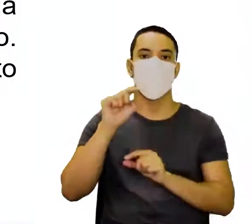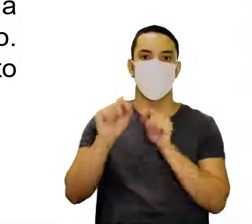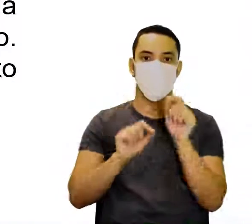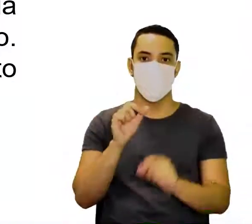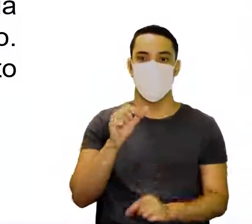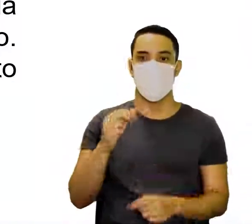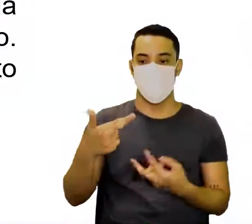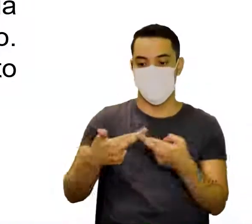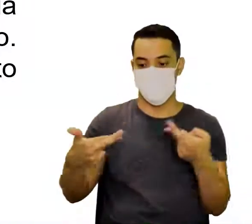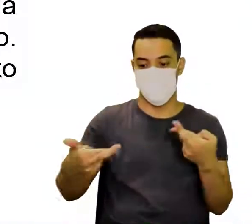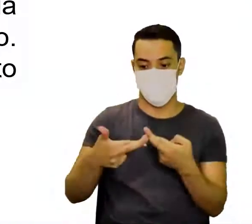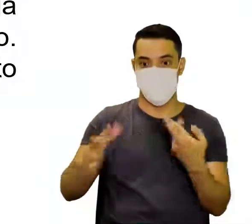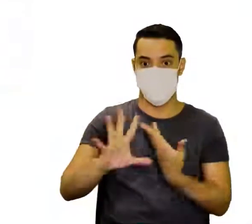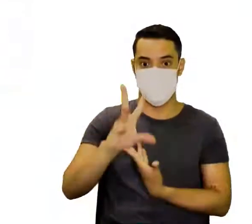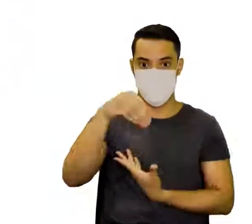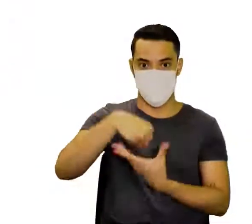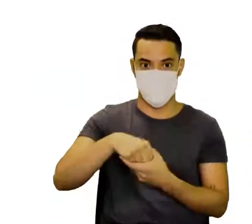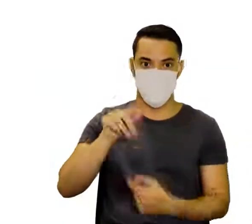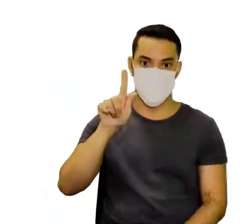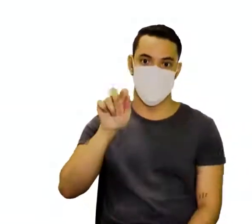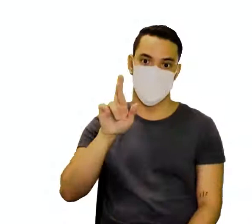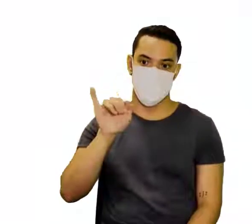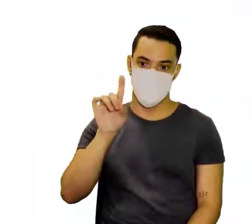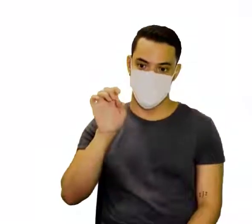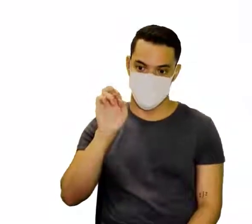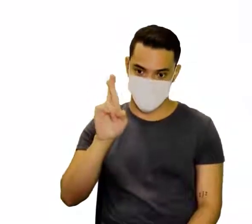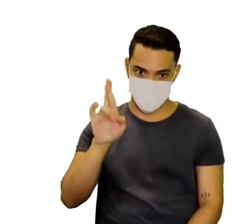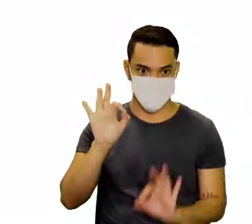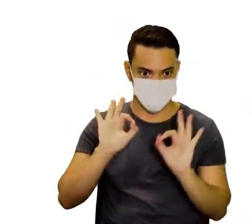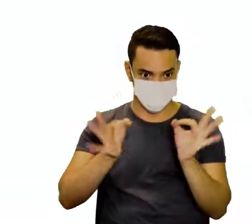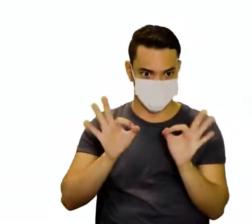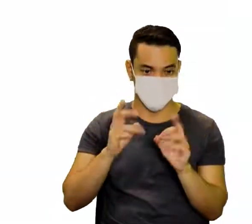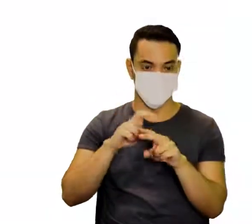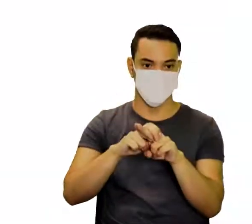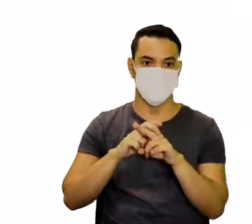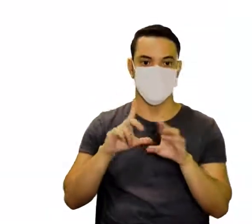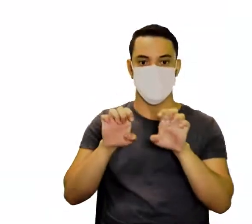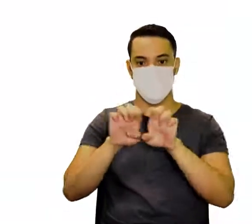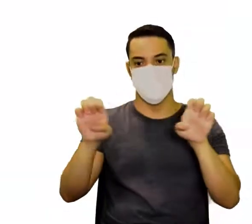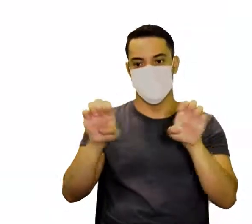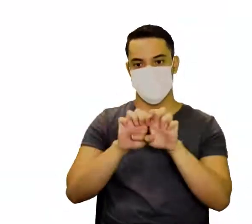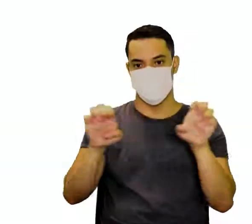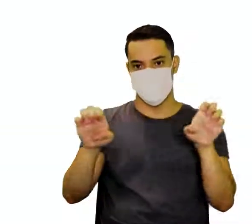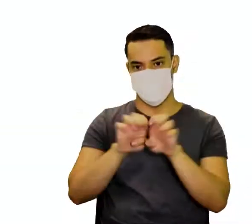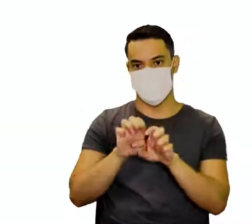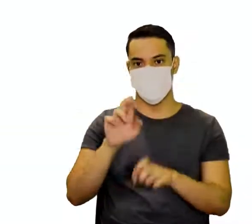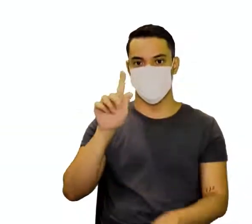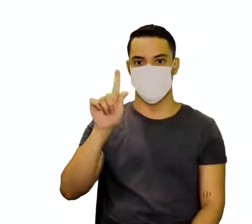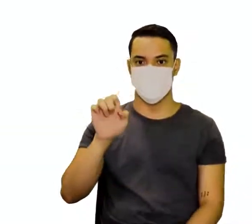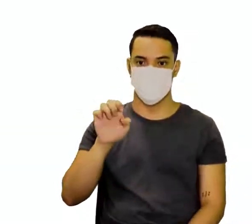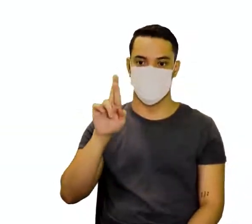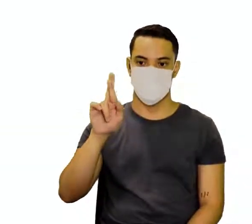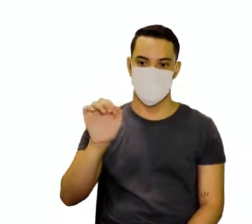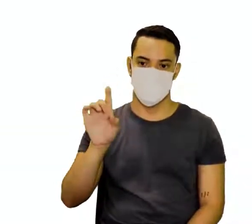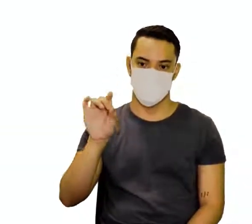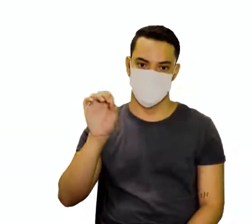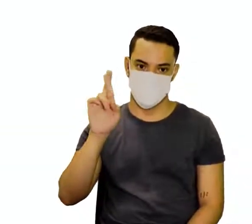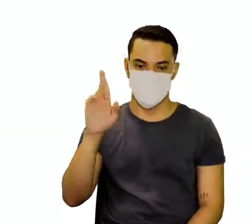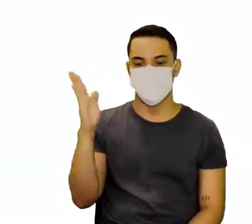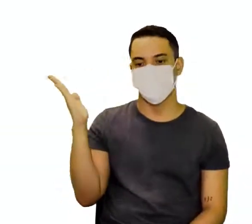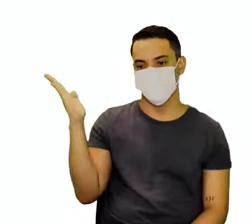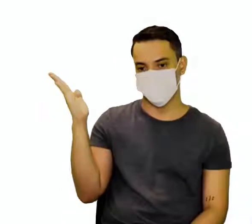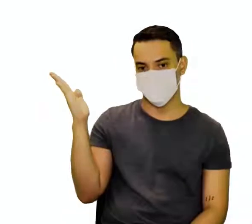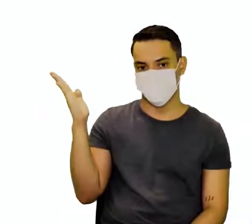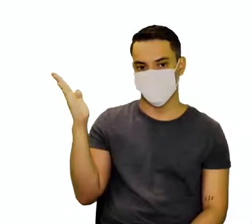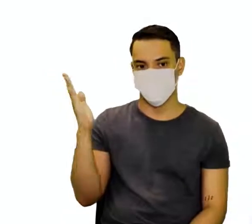interna do gerador. Entendido isso? Então, tá aqui a nossa equação do gerador, para a gente entender isso. Olha só,